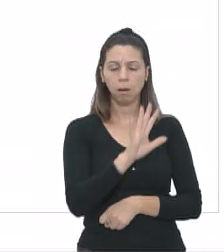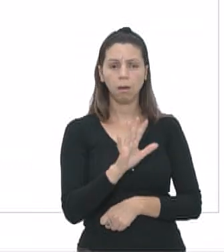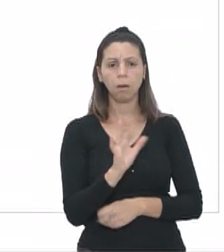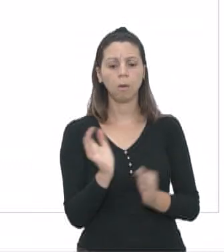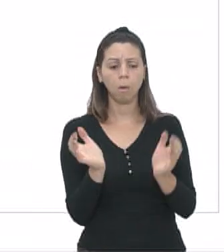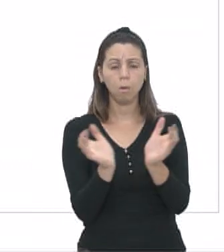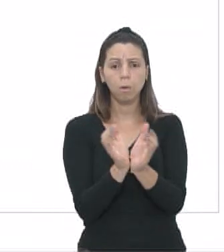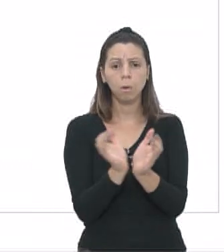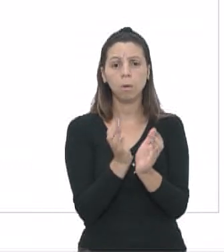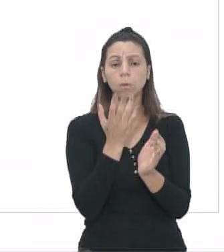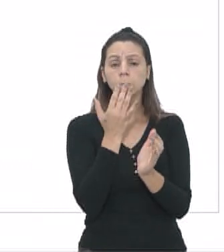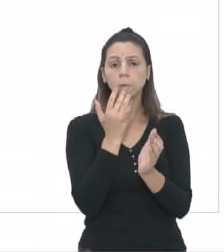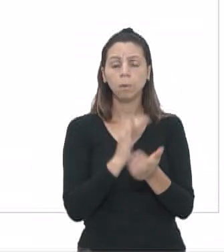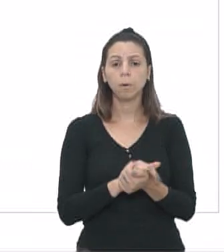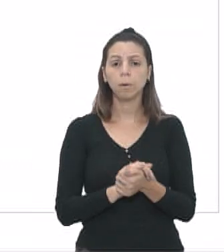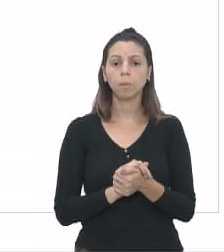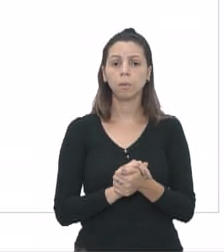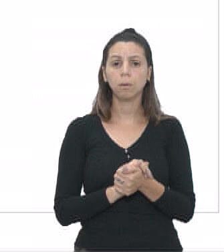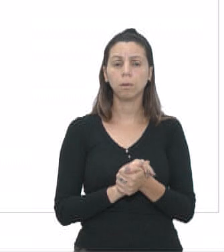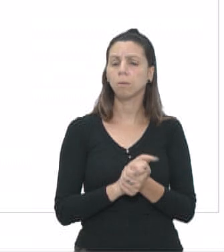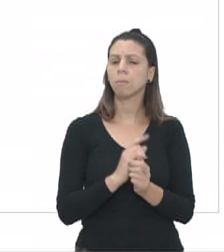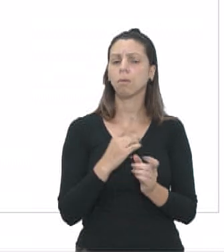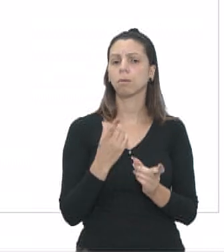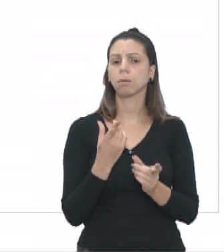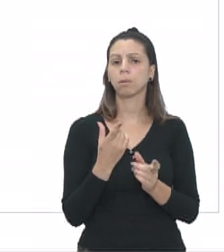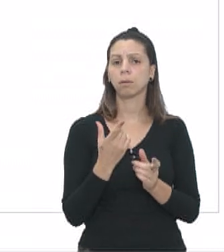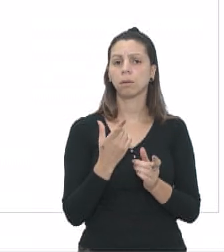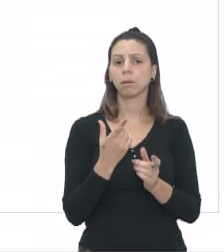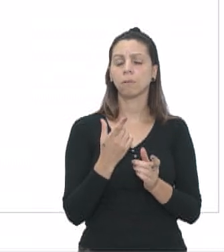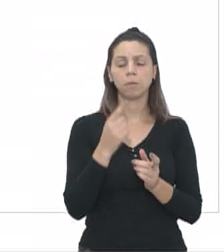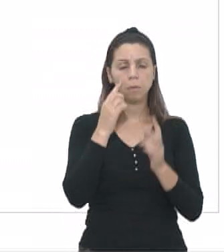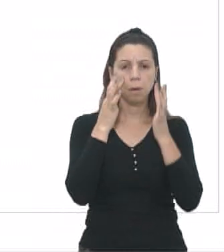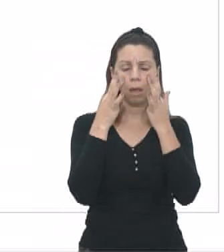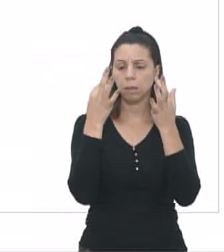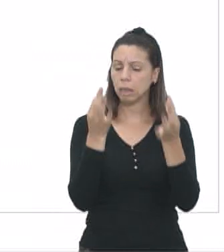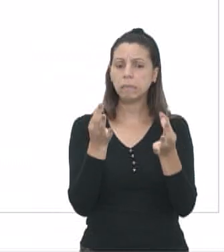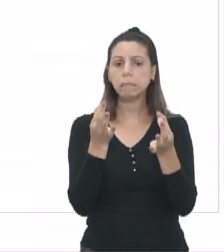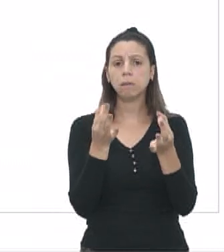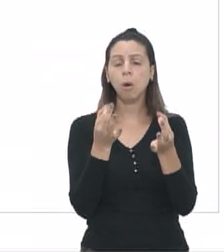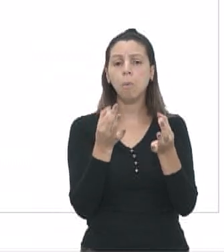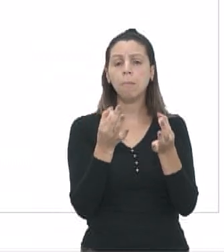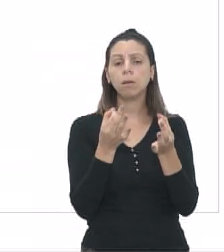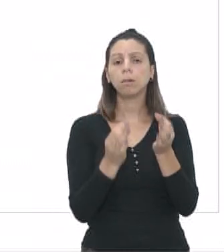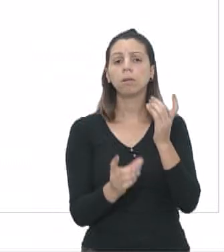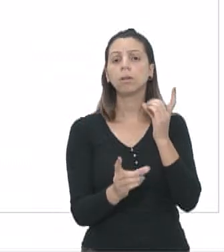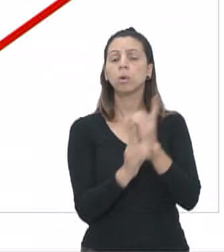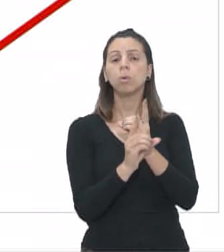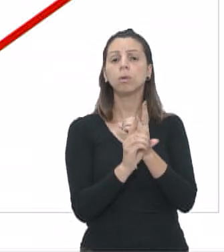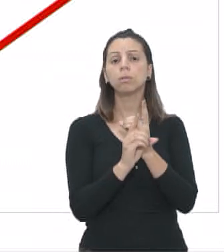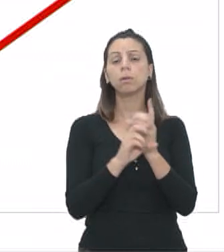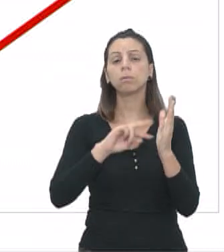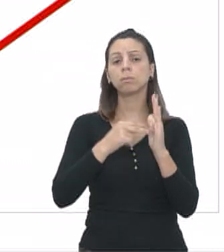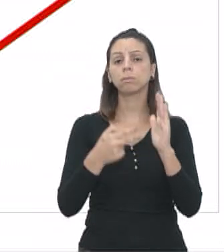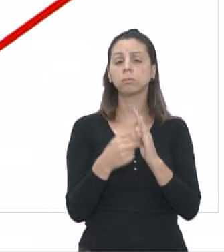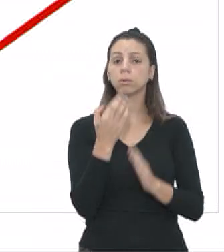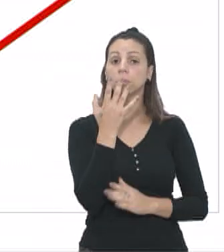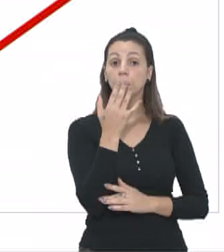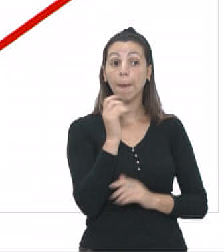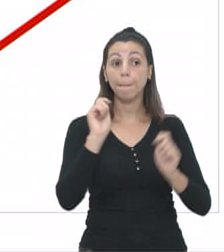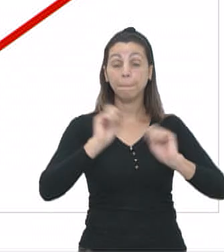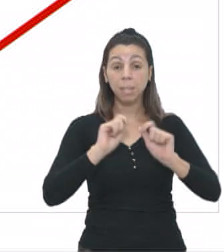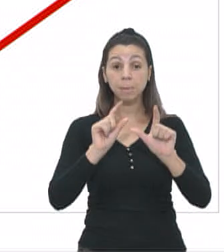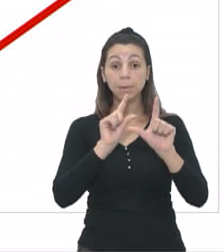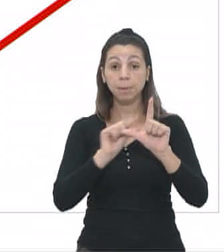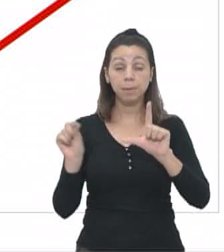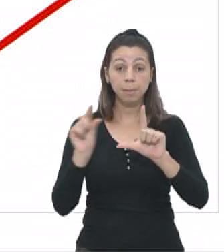que parte do mapa você vai ter que olhar para descobrir o significado dessas cores? Olha ali na tela agora. Você vai ter que olhar para a